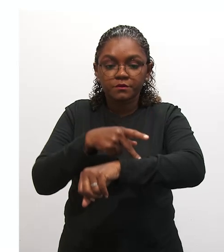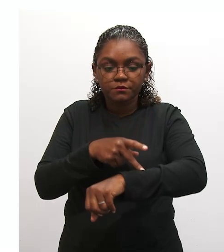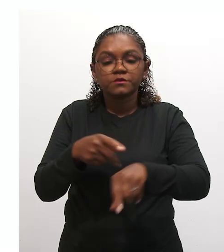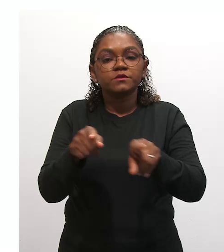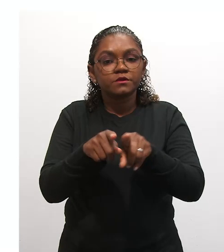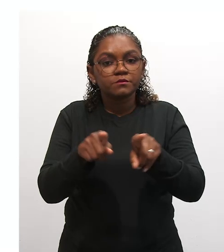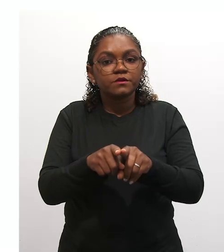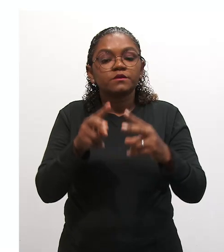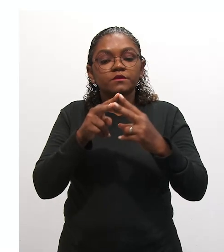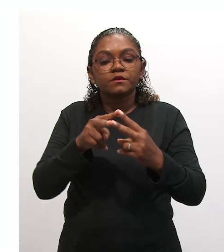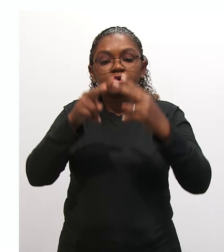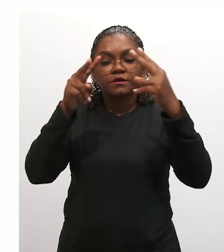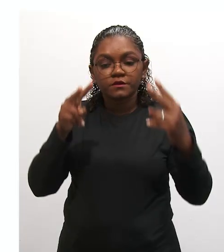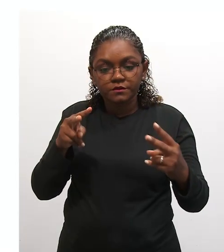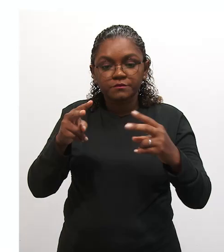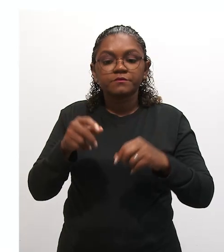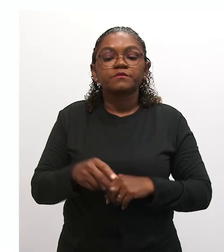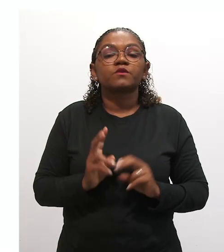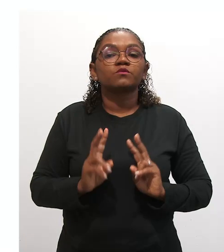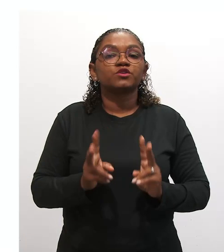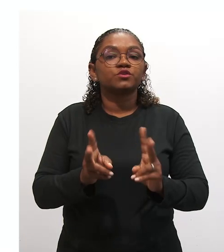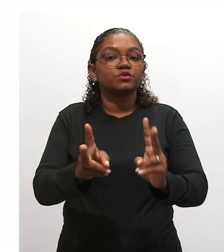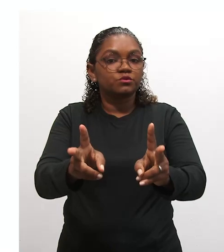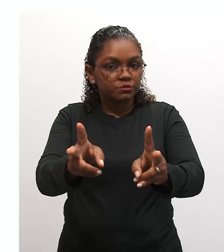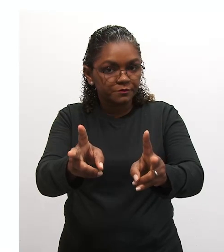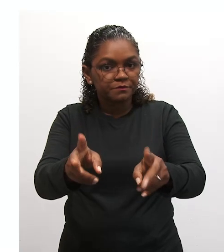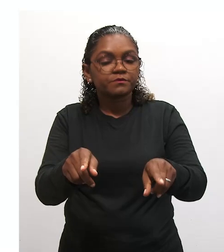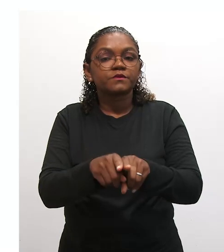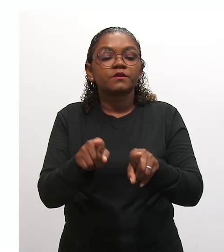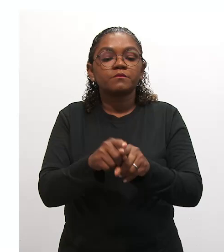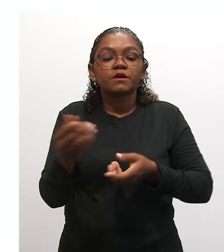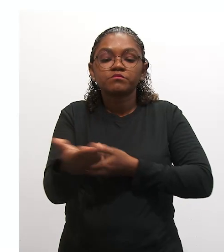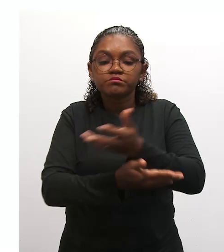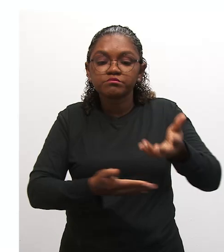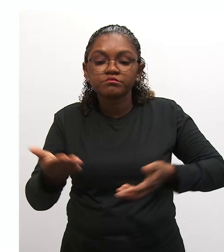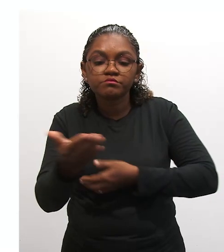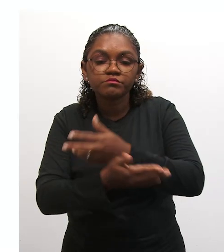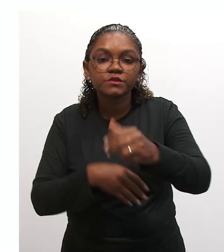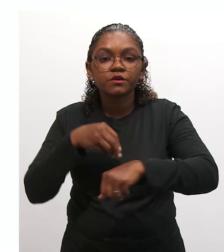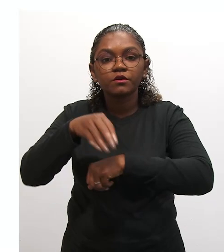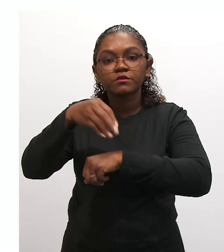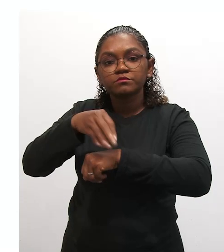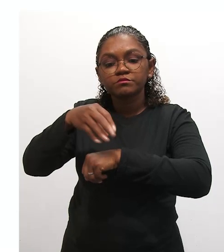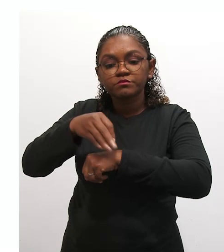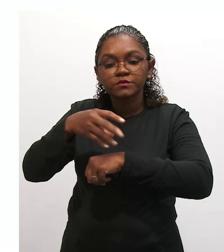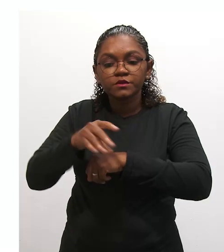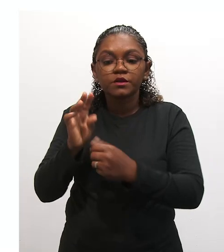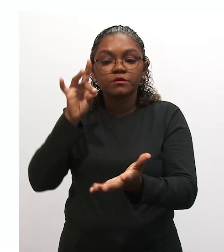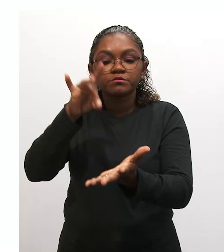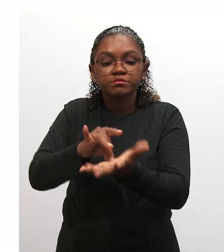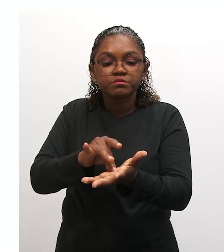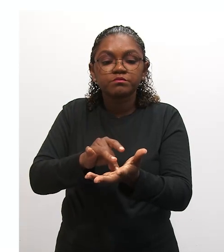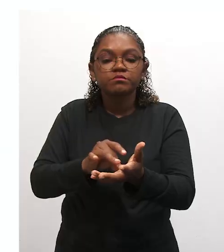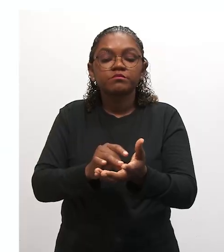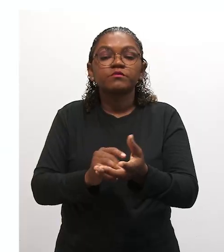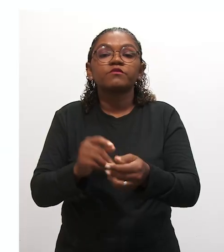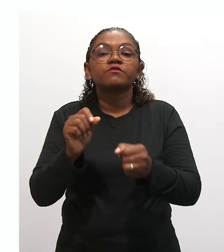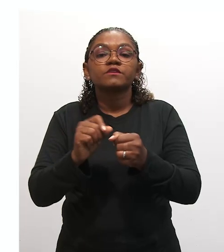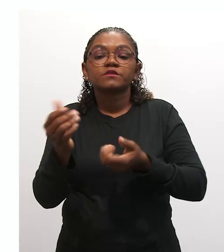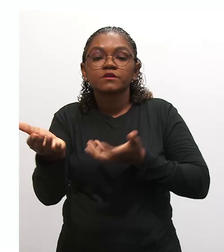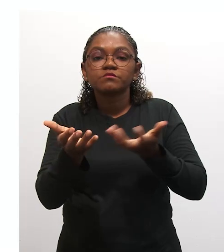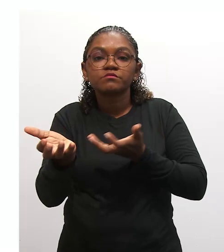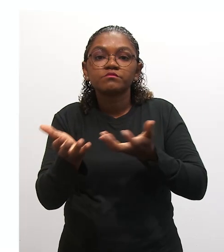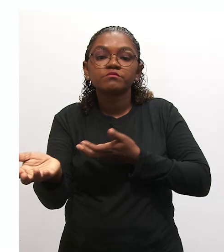pedagógicas. Em EAD, ele deve ser contínuo, colaborativo e orientado por evidências, articulando